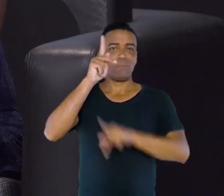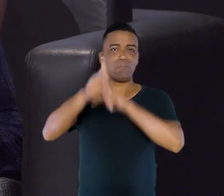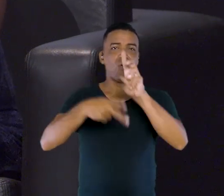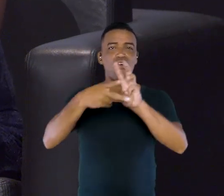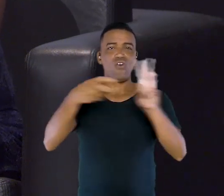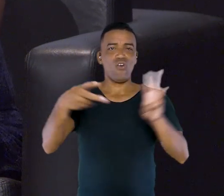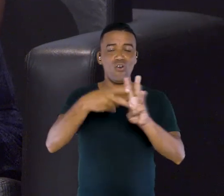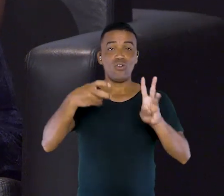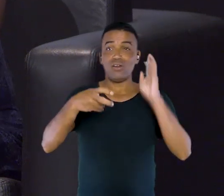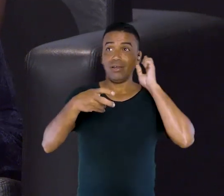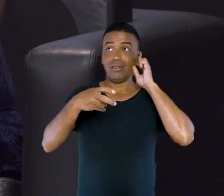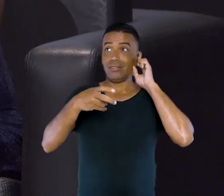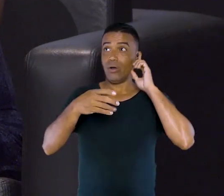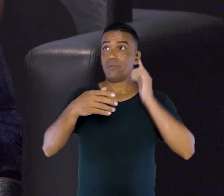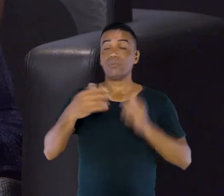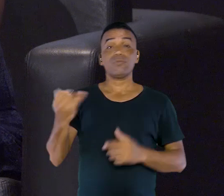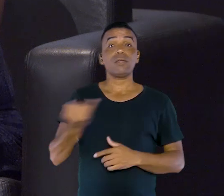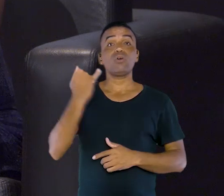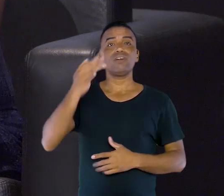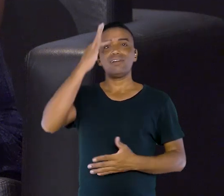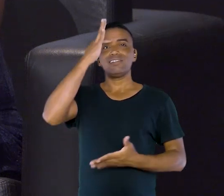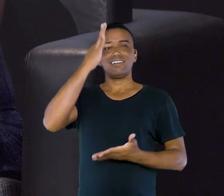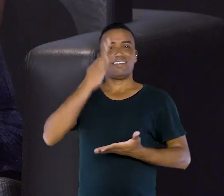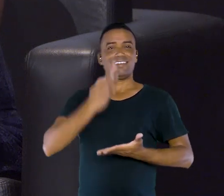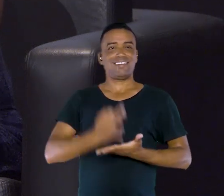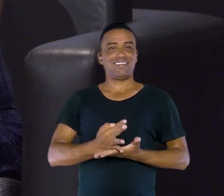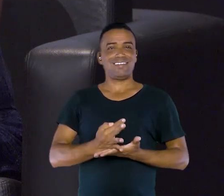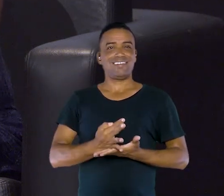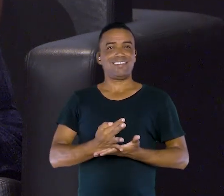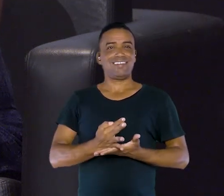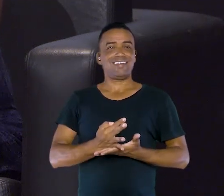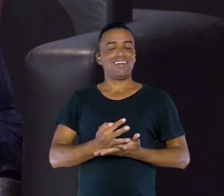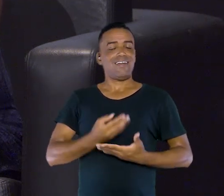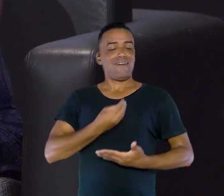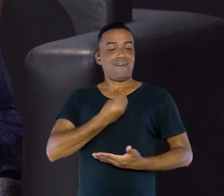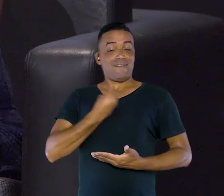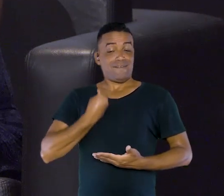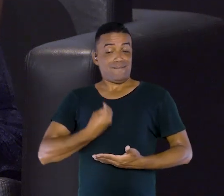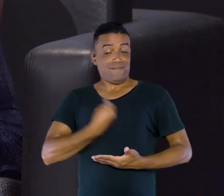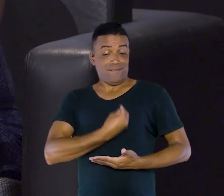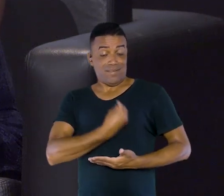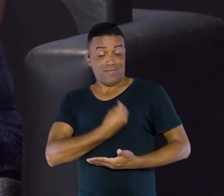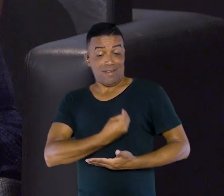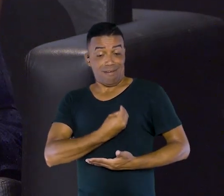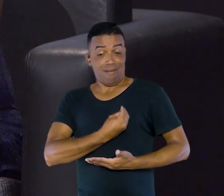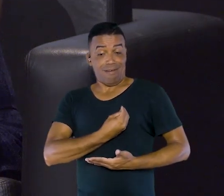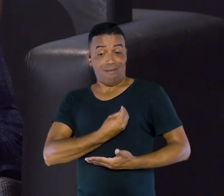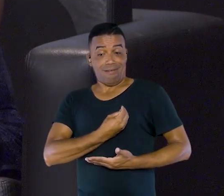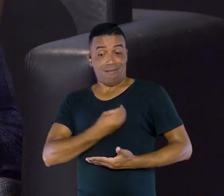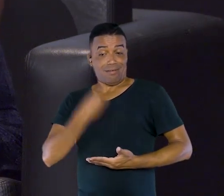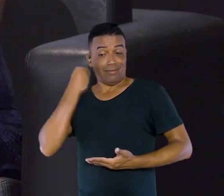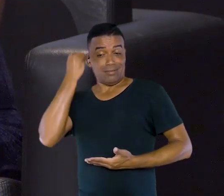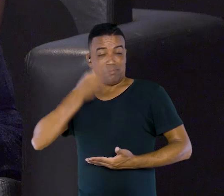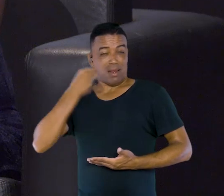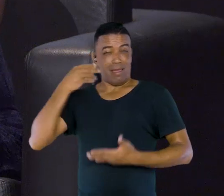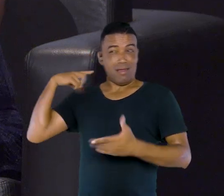essa coisa da importância do acreditar, sabe? De viver as narrativas, de